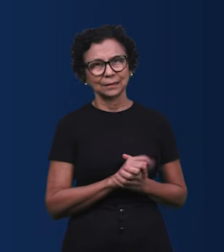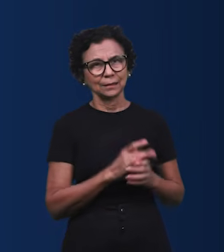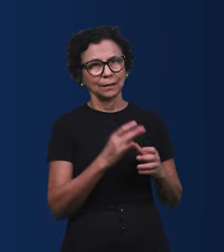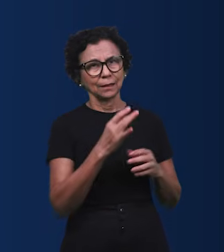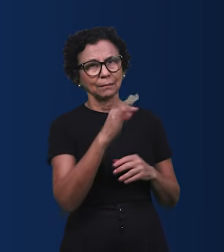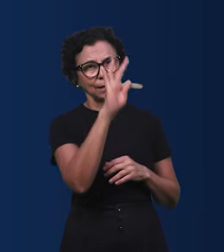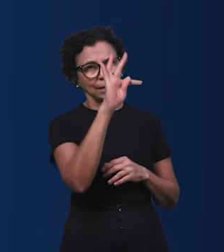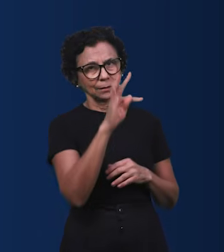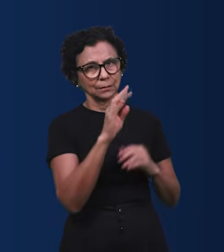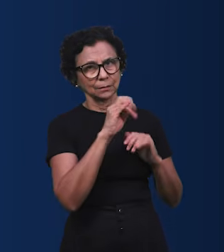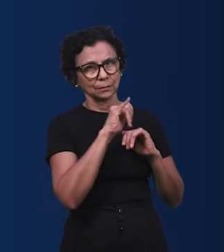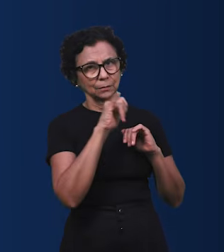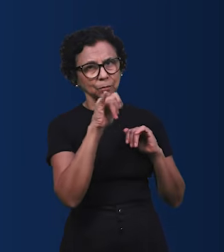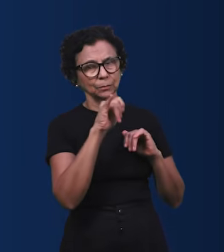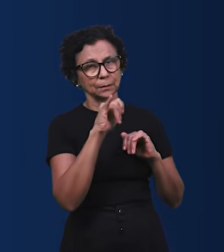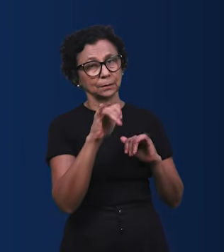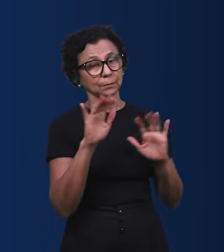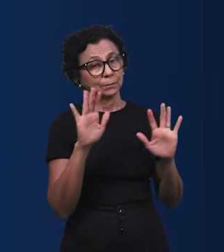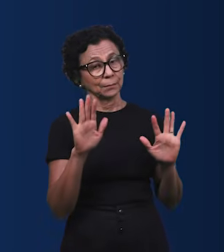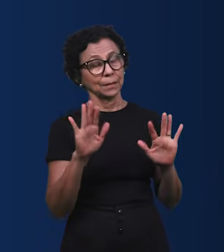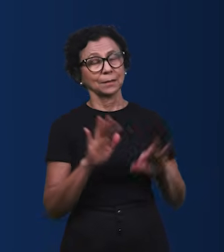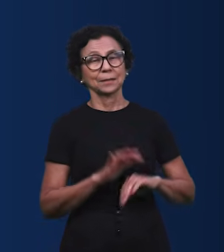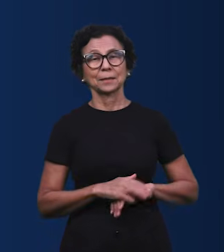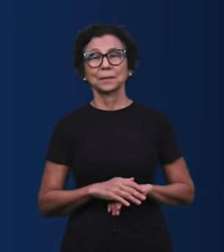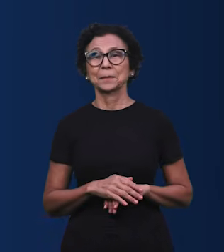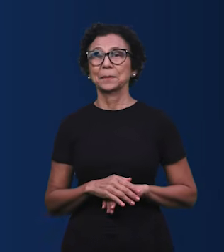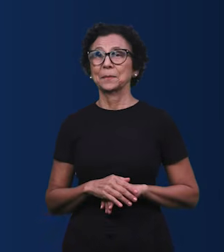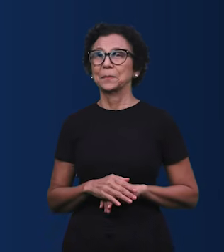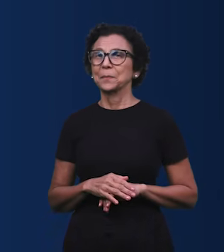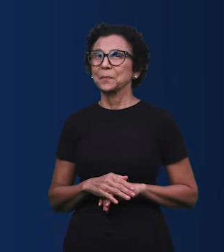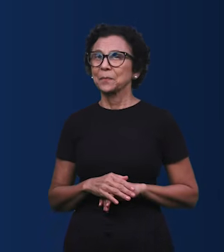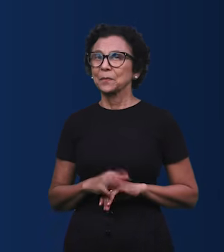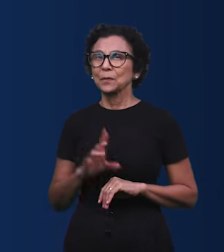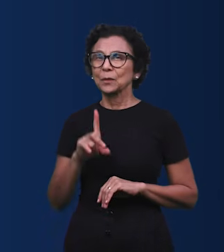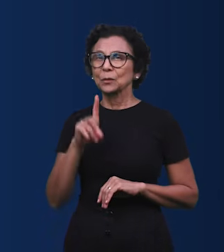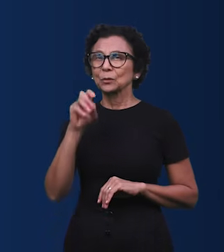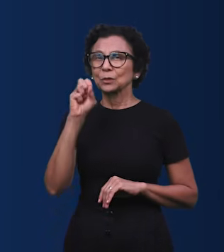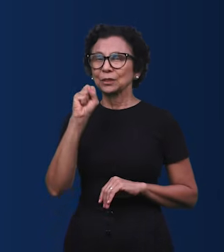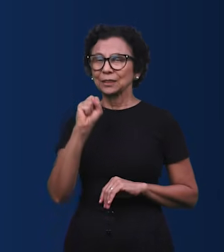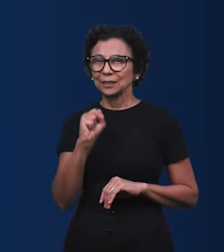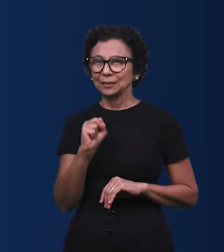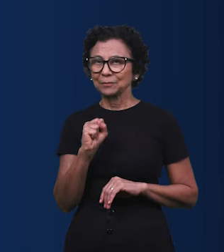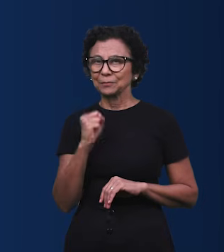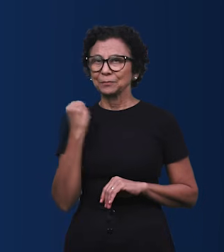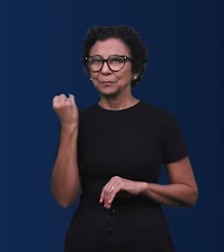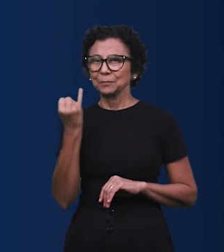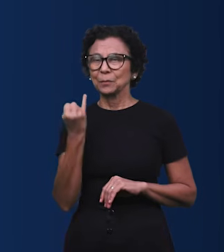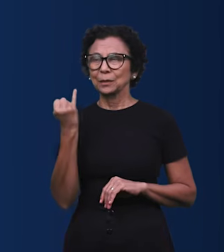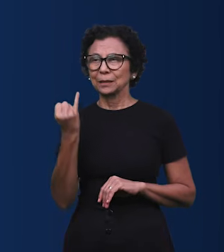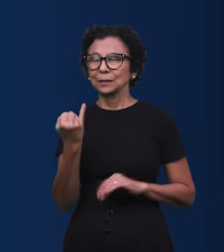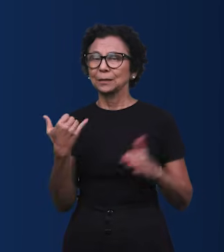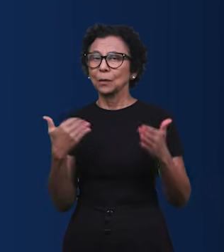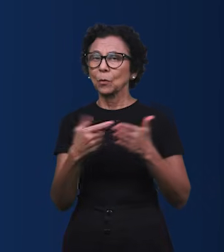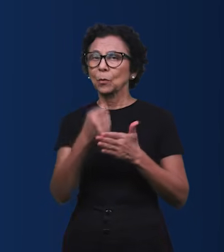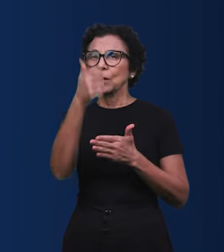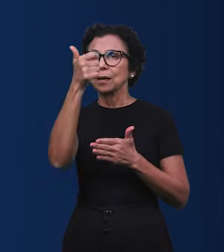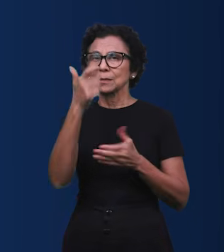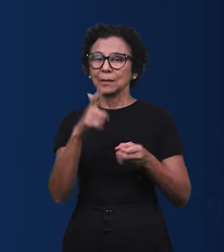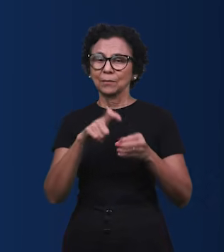é o seguinte, Andréia, está chegando o grande dia do Senhor sobre as nossas vidas, né? Isso é um